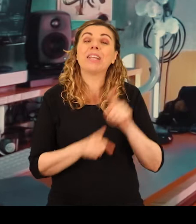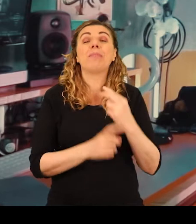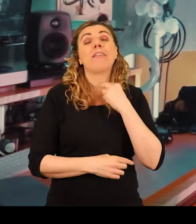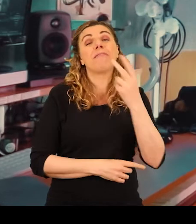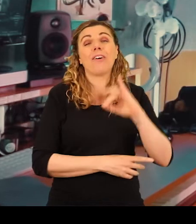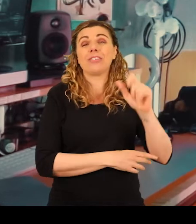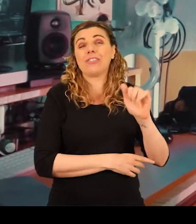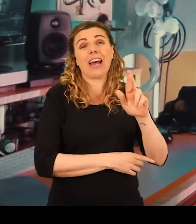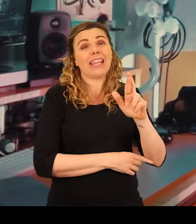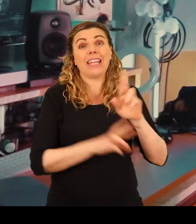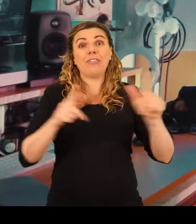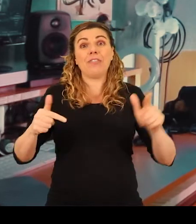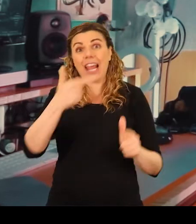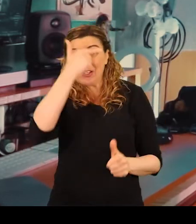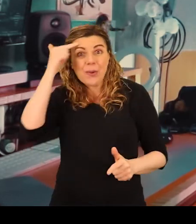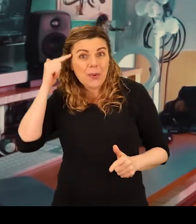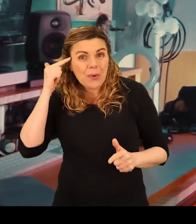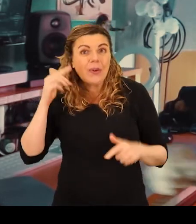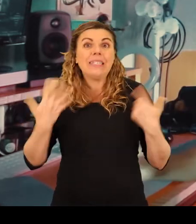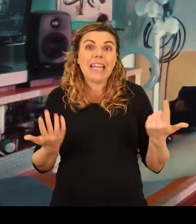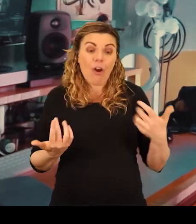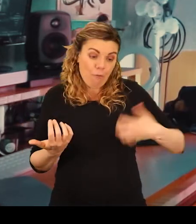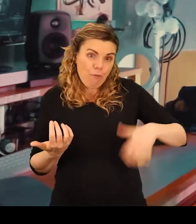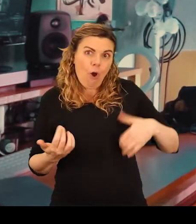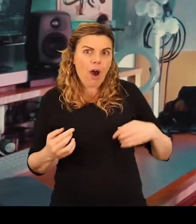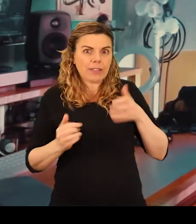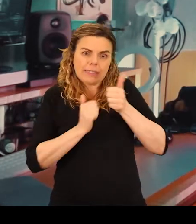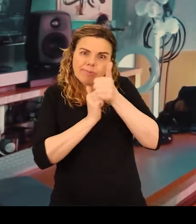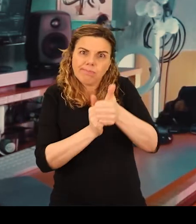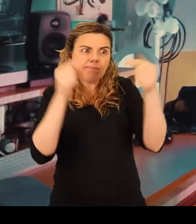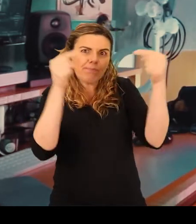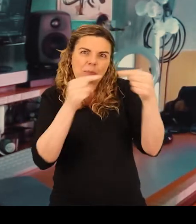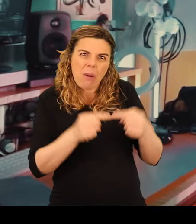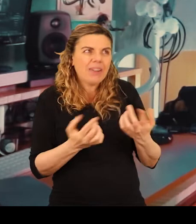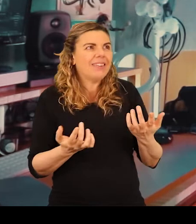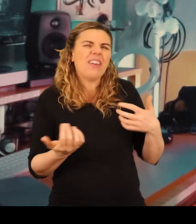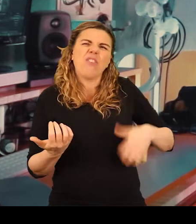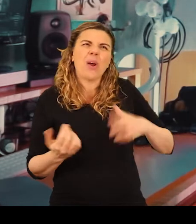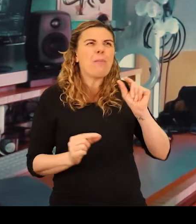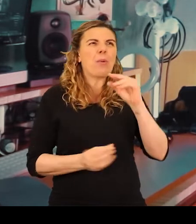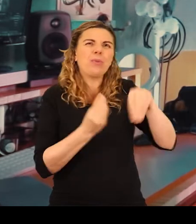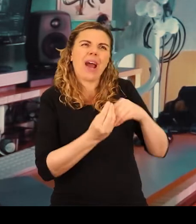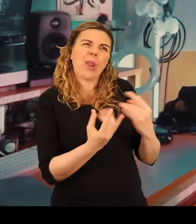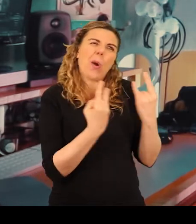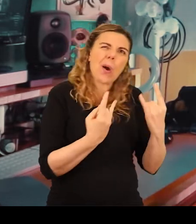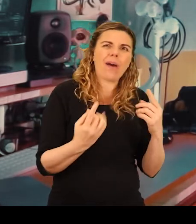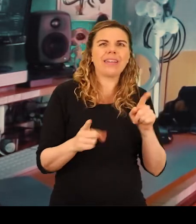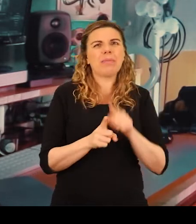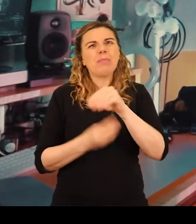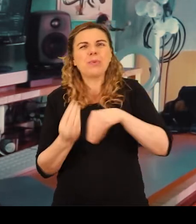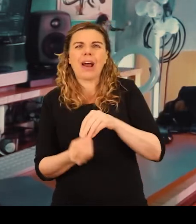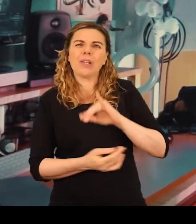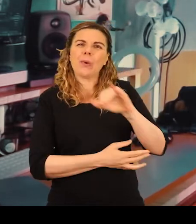um clima muito legal, principalmente com a voz do Jair, que é bem diferente da Lu. A estrofe conduzida por um riff de violão, que é meio... Encolhe os ombros.